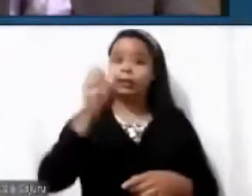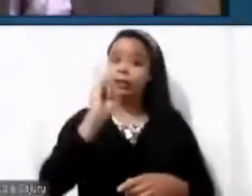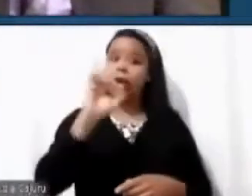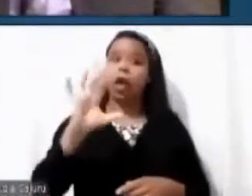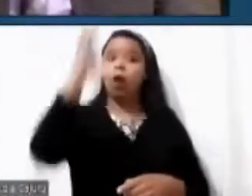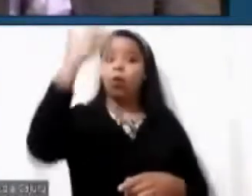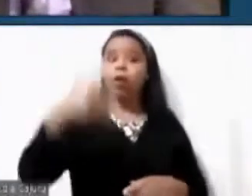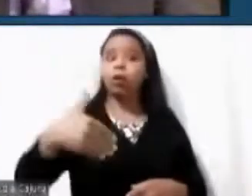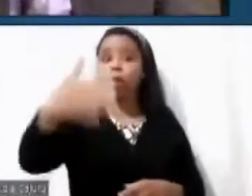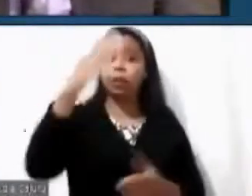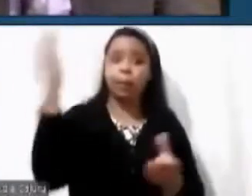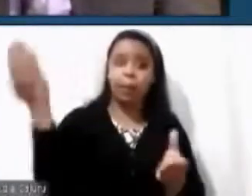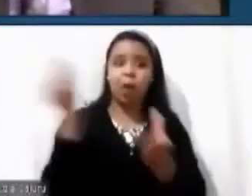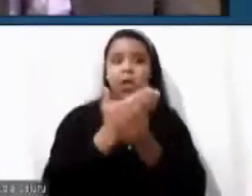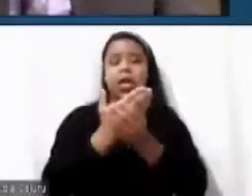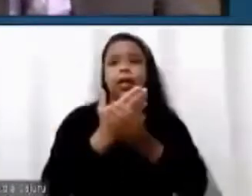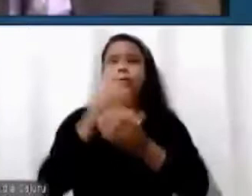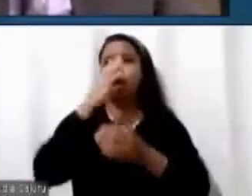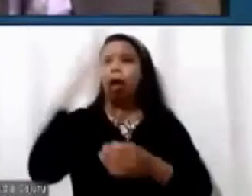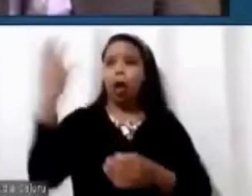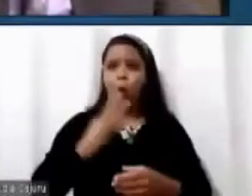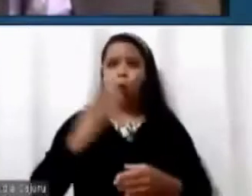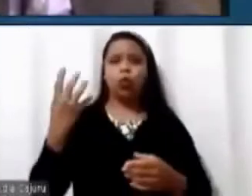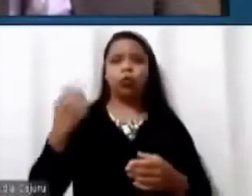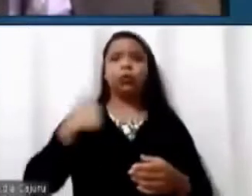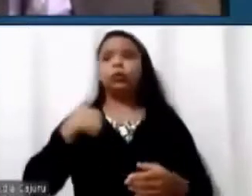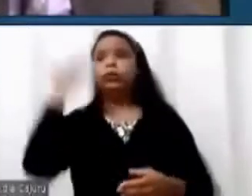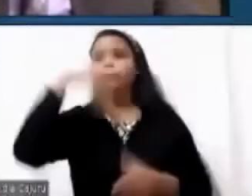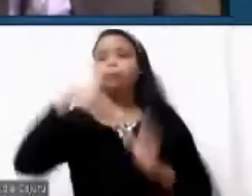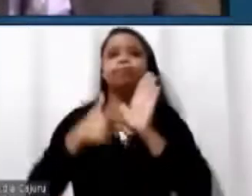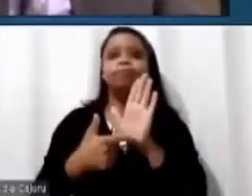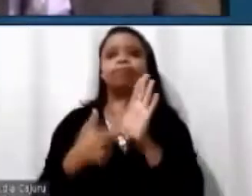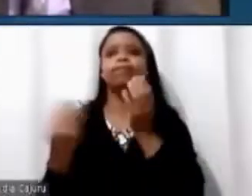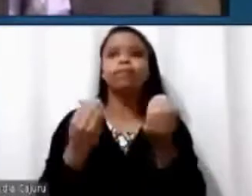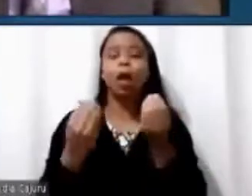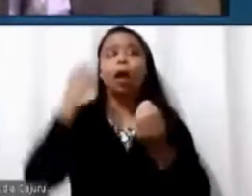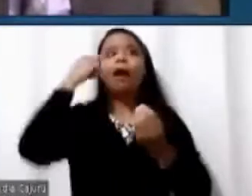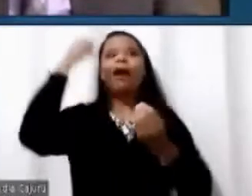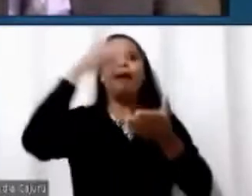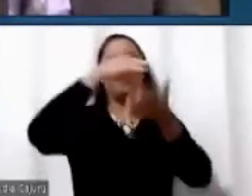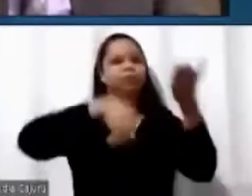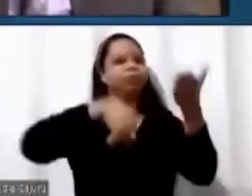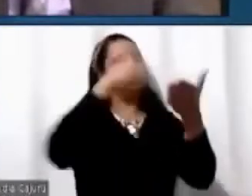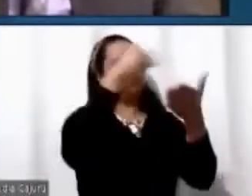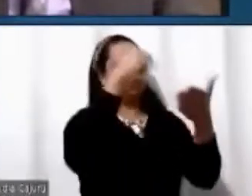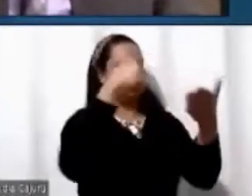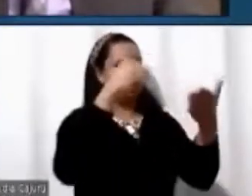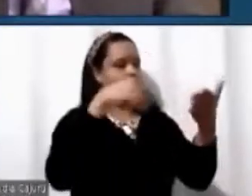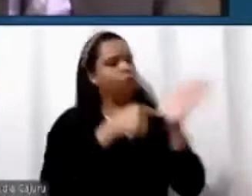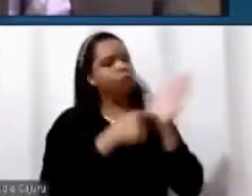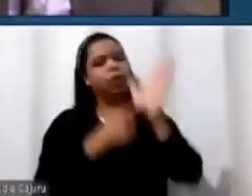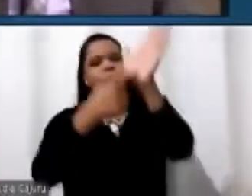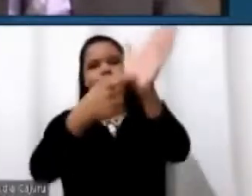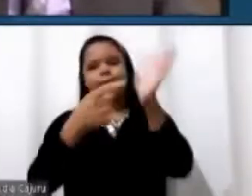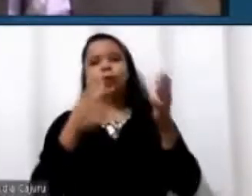porque ele tem resguardado e documentado todos os seus esforços para poder chegar aí a contento,